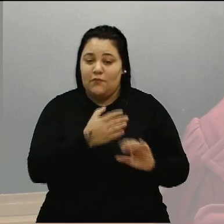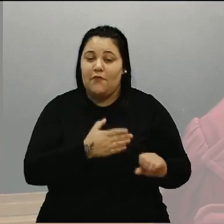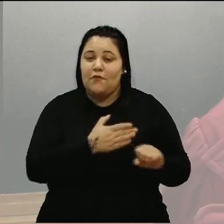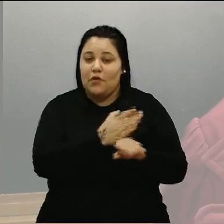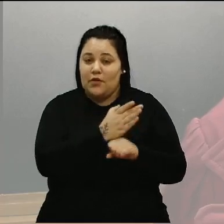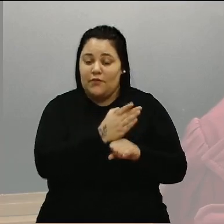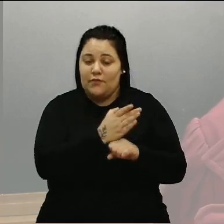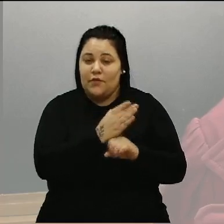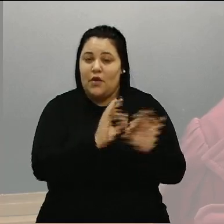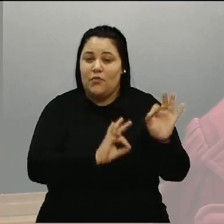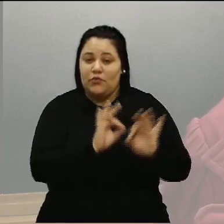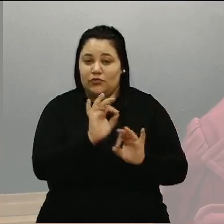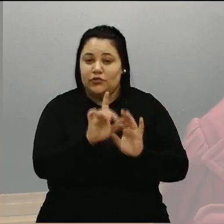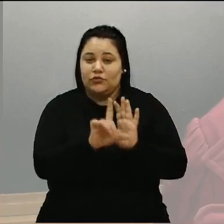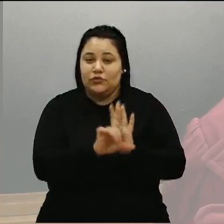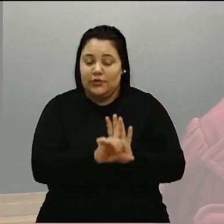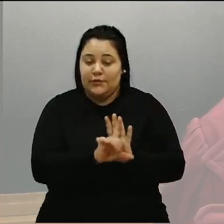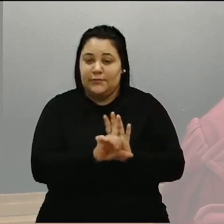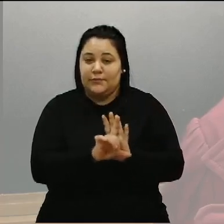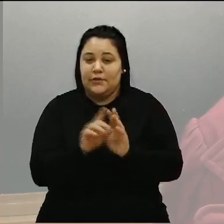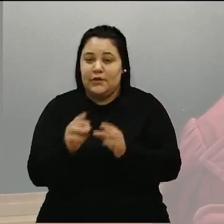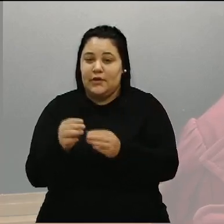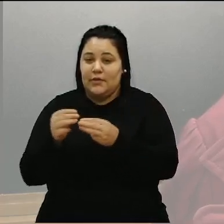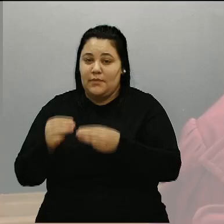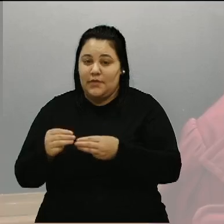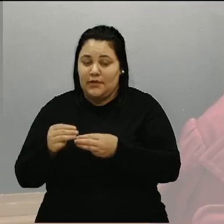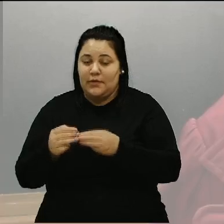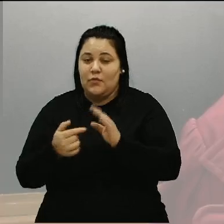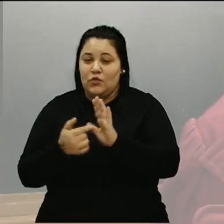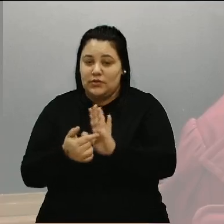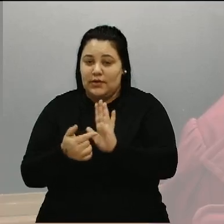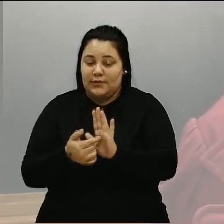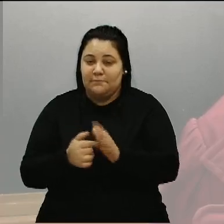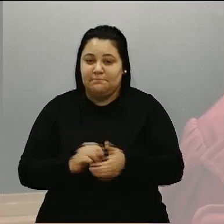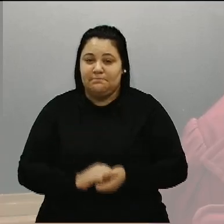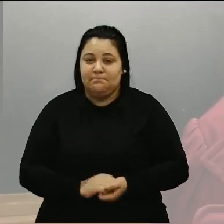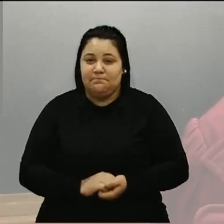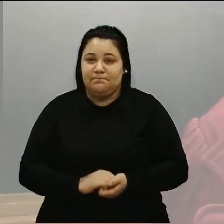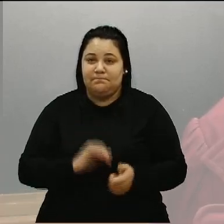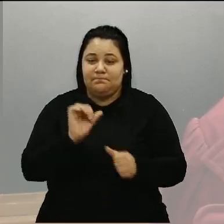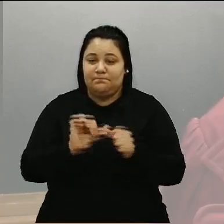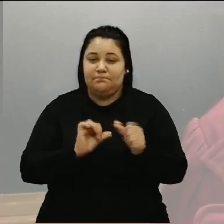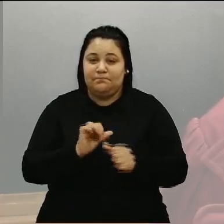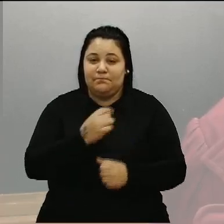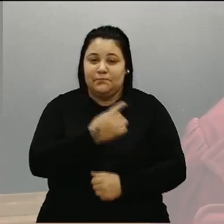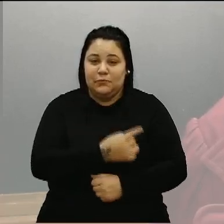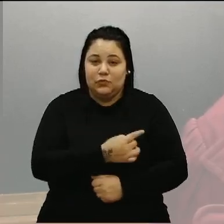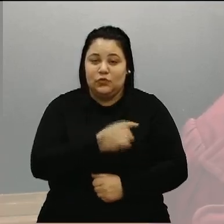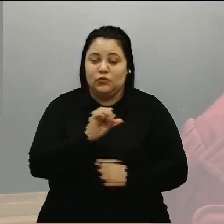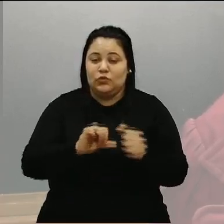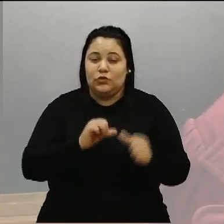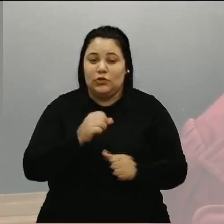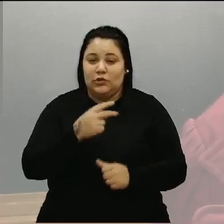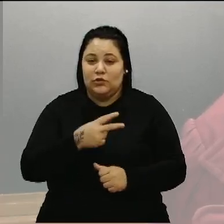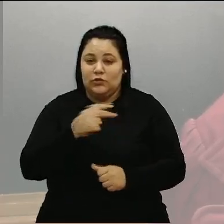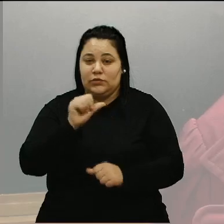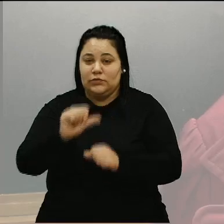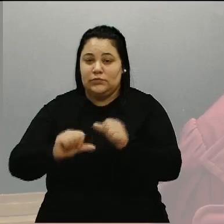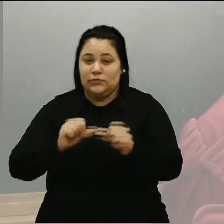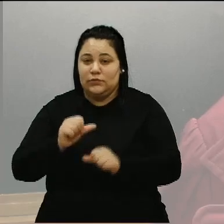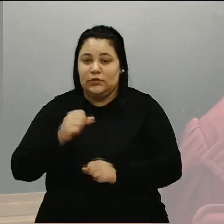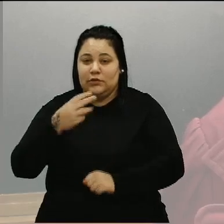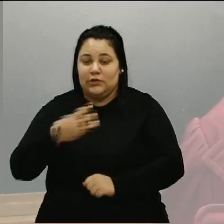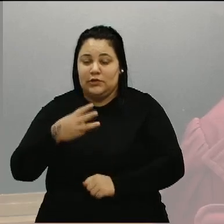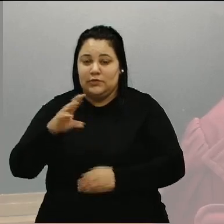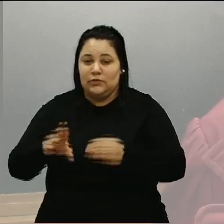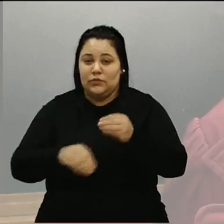favoravelmente ao projeto de lei e às emendas apresentadas. Modificativa 1, modificativa 2, modificativa